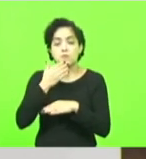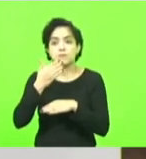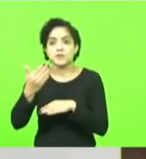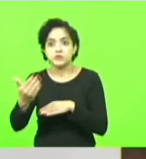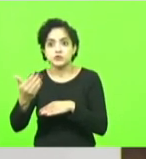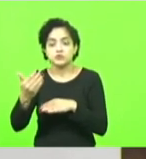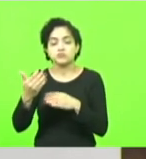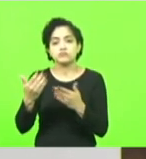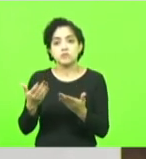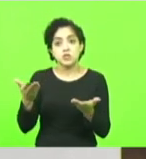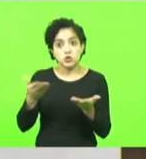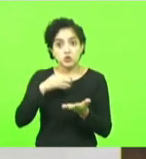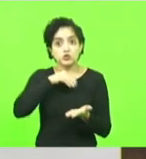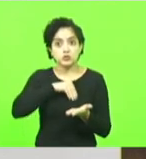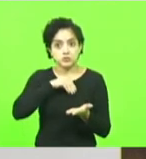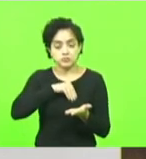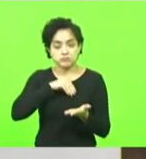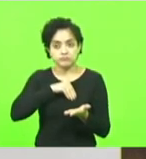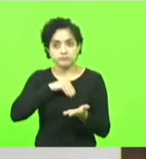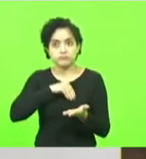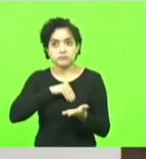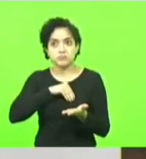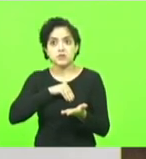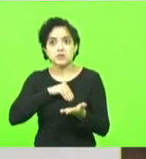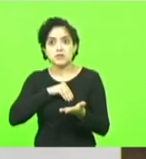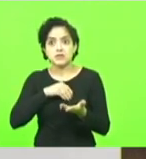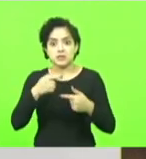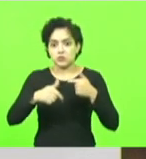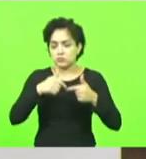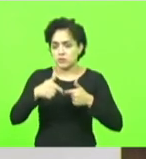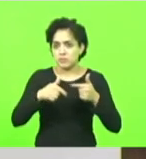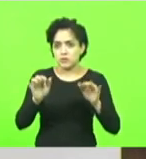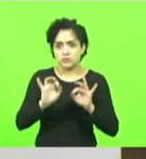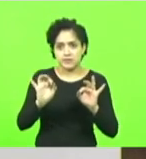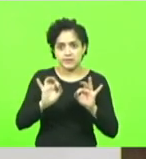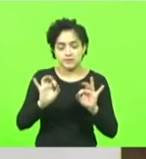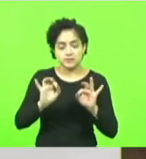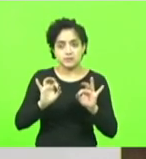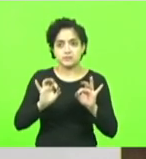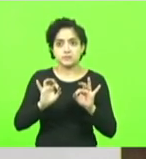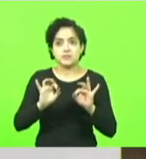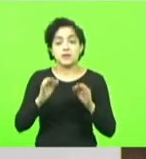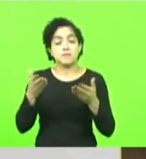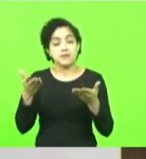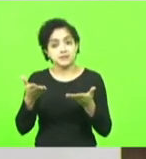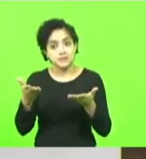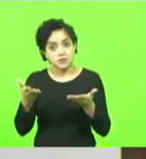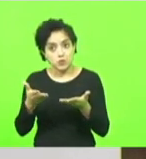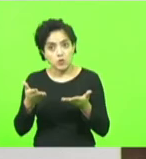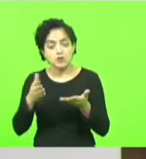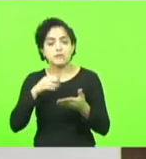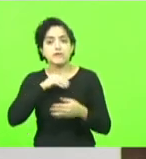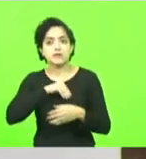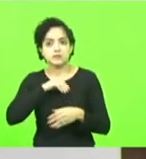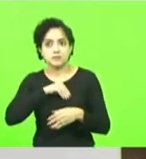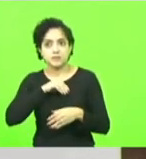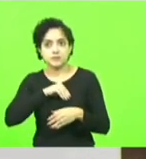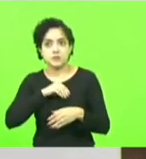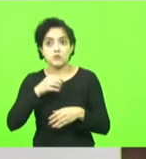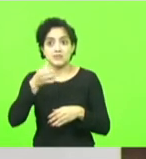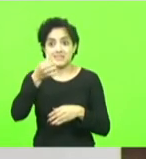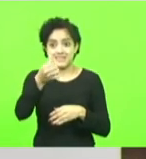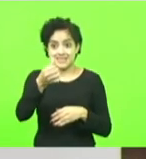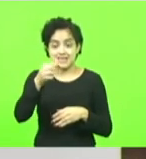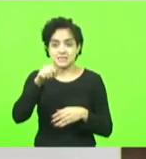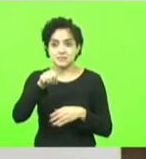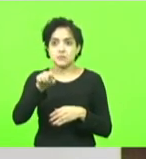e recebe hoje como coronel, sem trabalhar um dia de coronel. Mas agora ele vai receber quase R$ 6.000 de